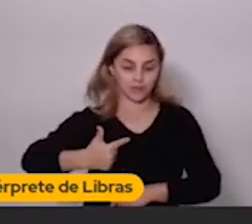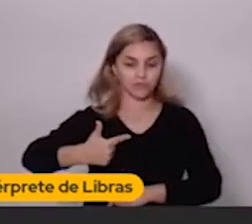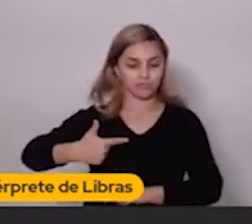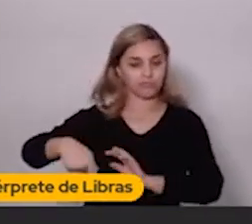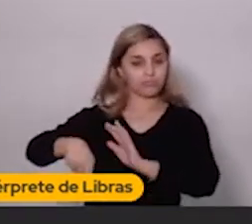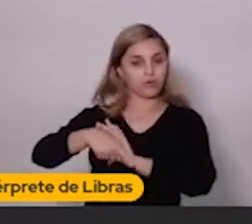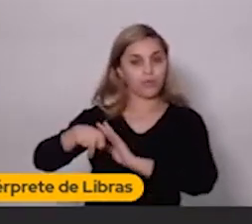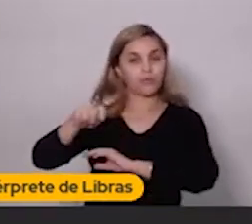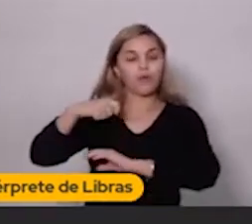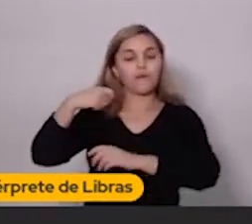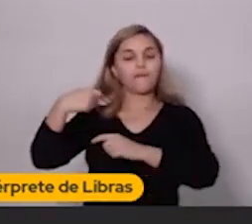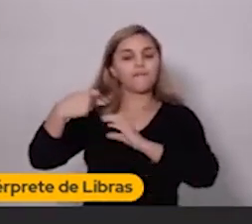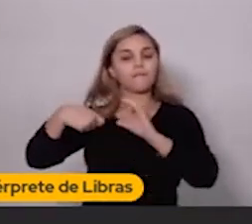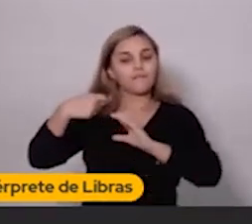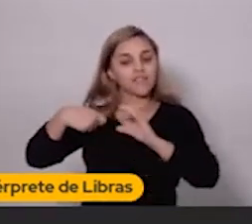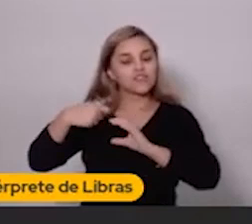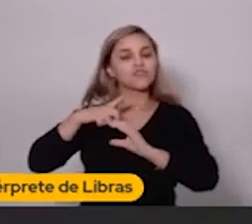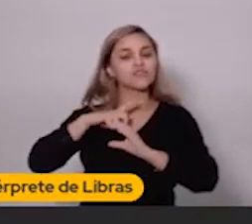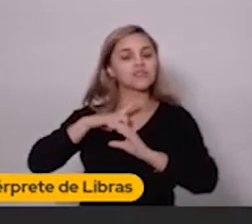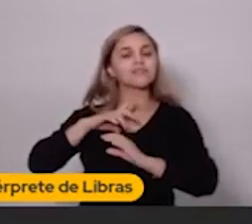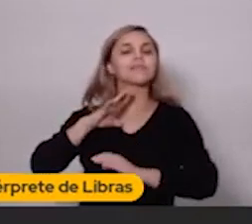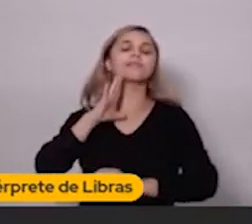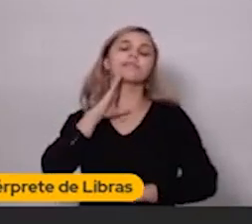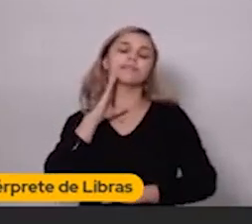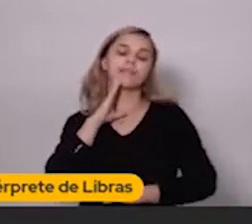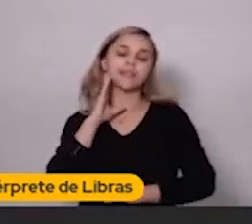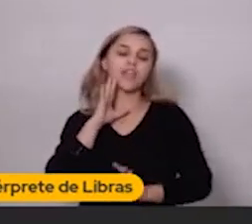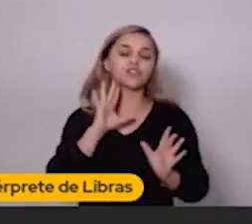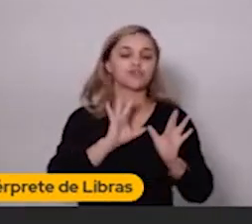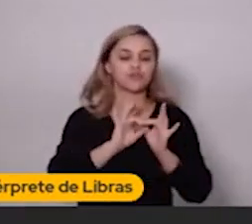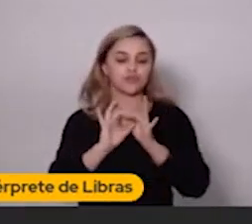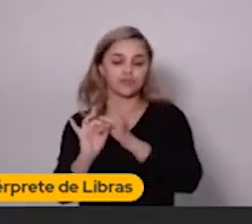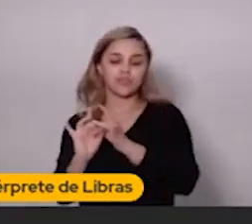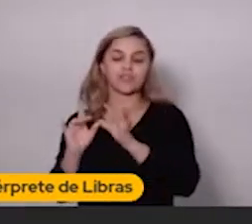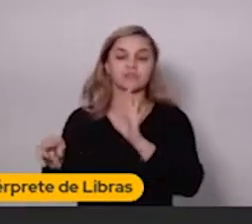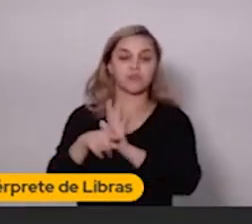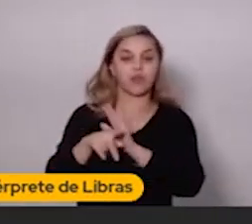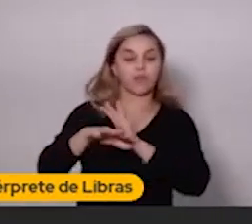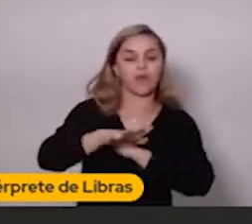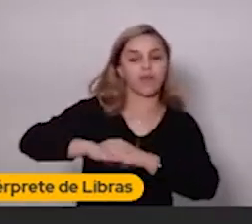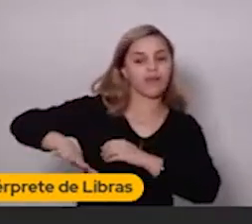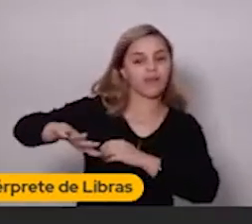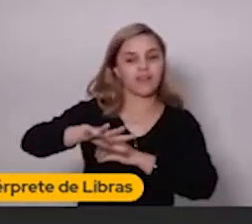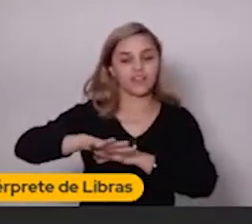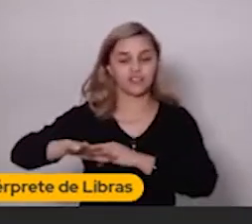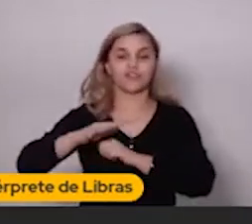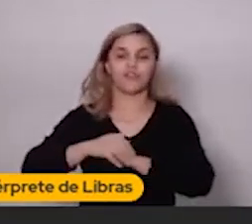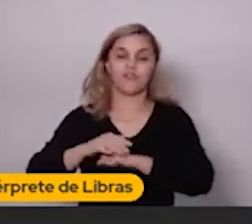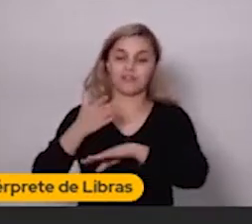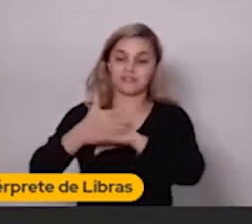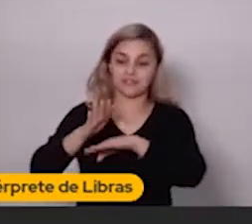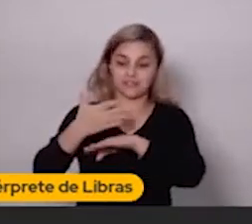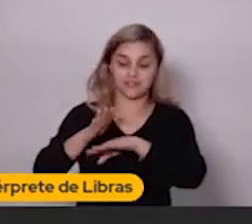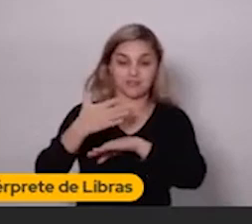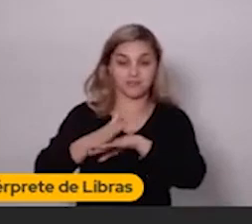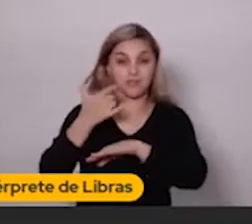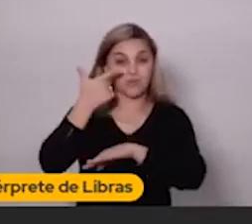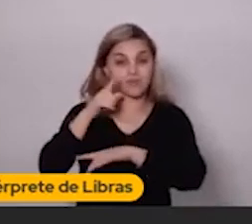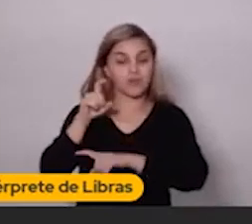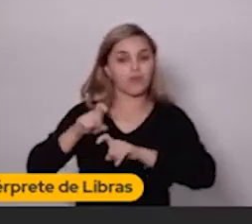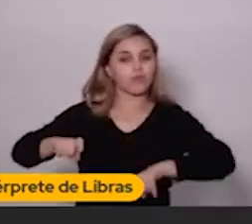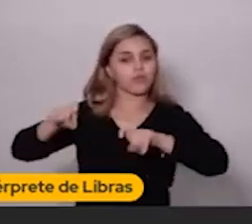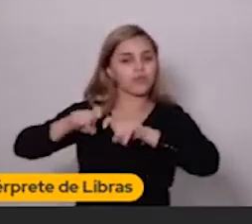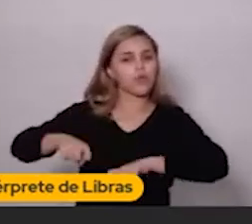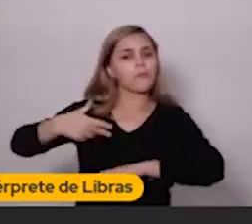né, regional. Então, dessa forma, as máquinas, os algoritmos, eles vão sendo treinados pelos revisores para melhorar